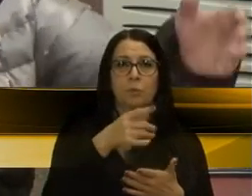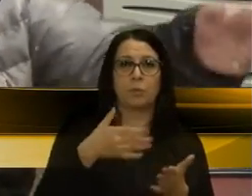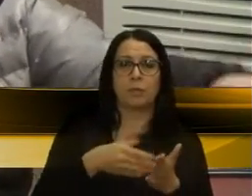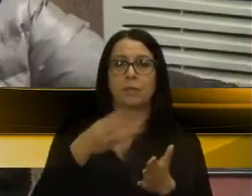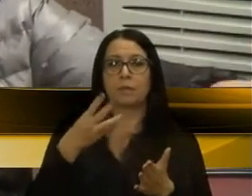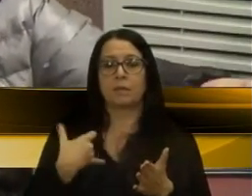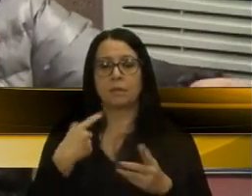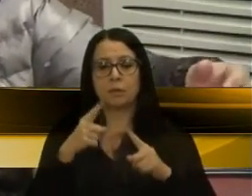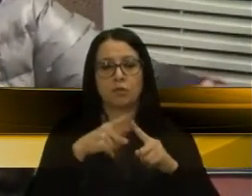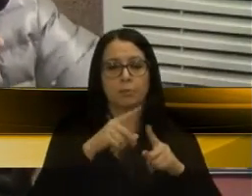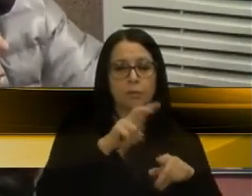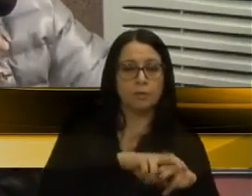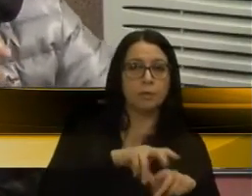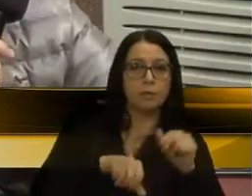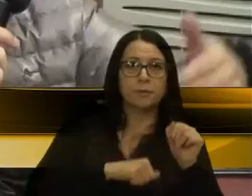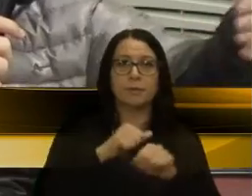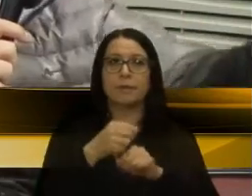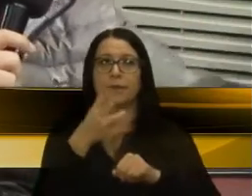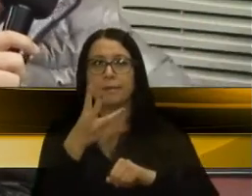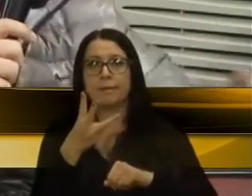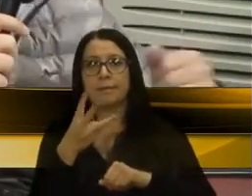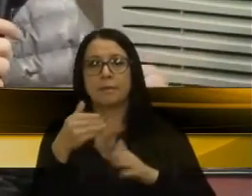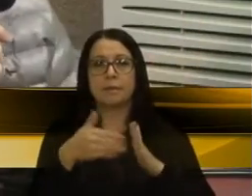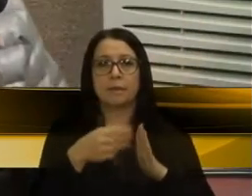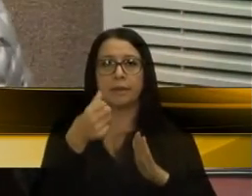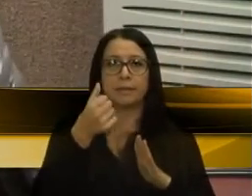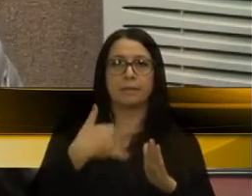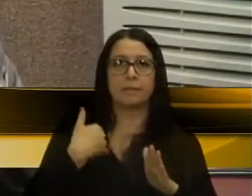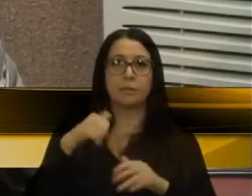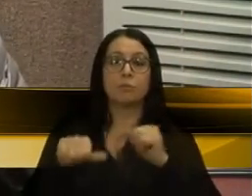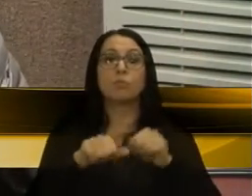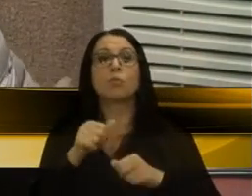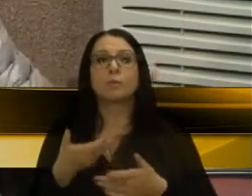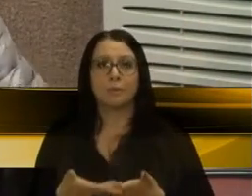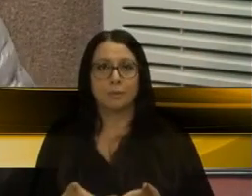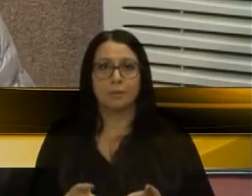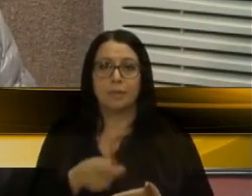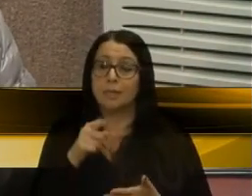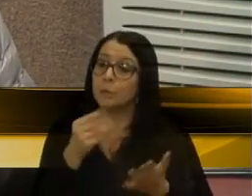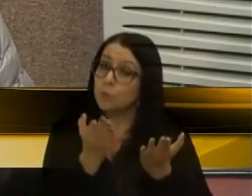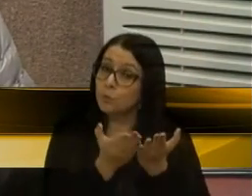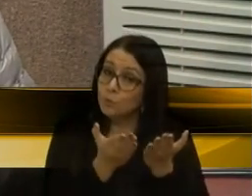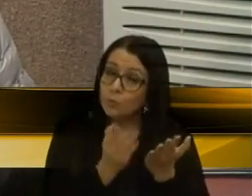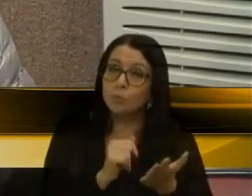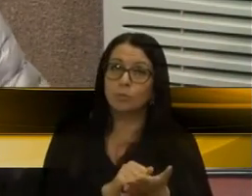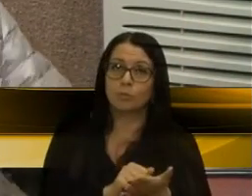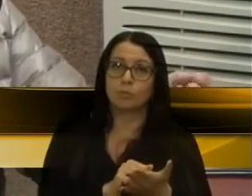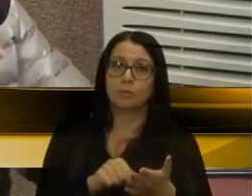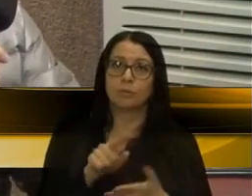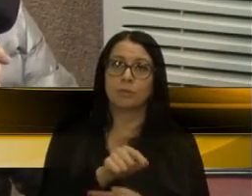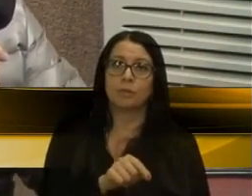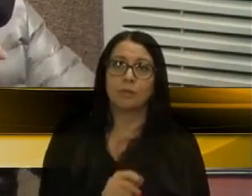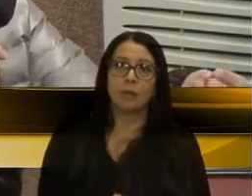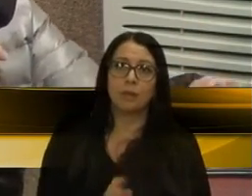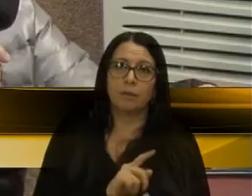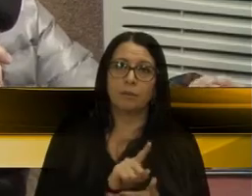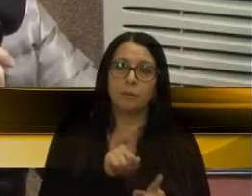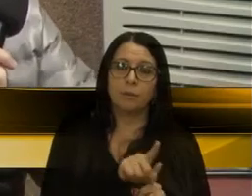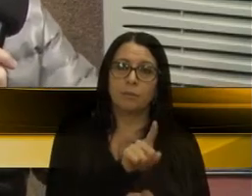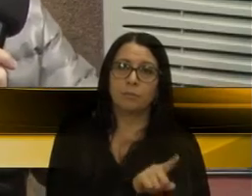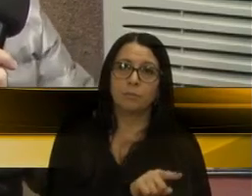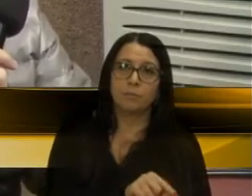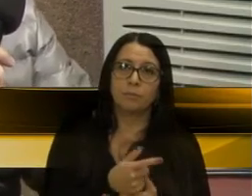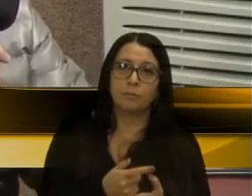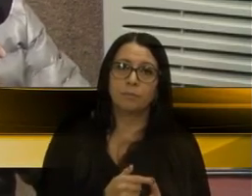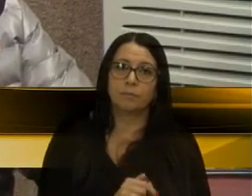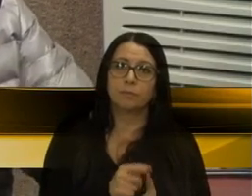anos é um tipo de cadeirinha, de 3 a 6 é outra? Isso é estudo. Isso são pessoas técnicas, pessoas que entendem